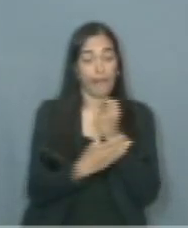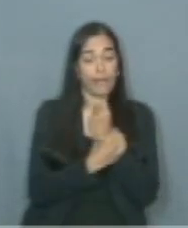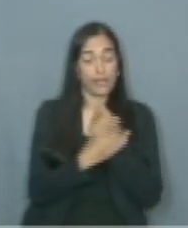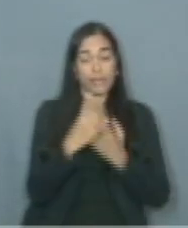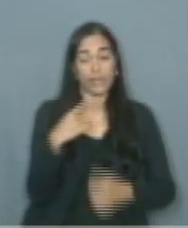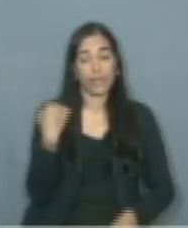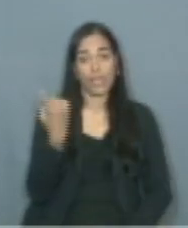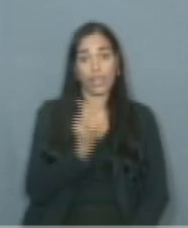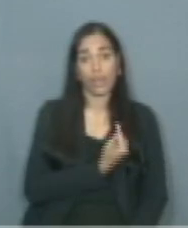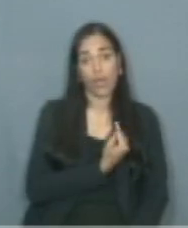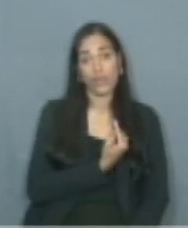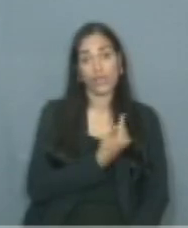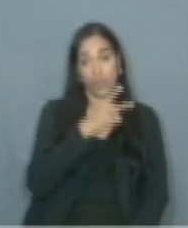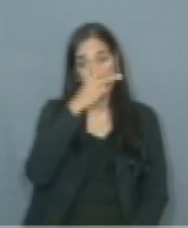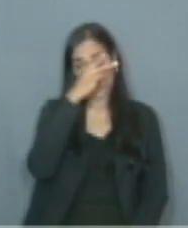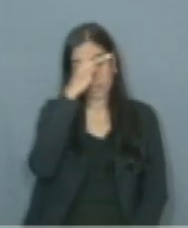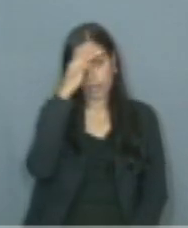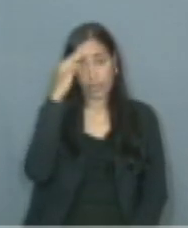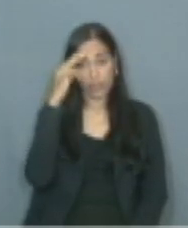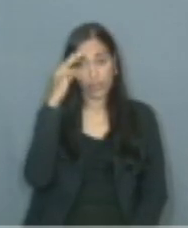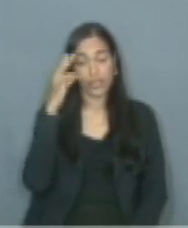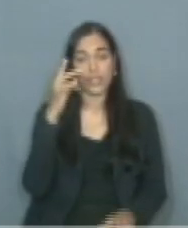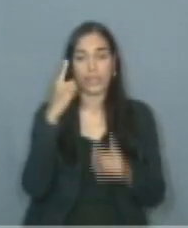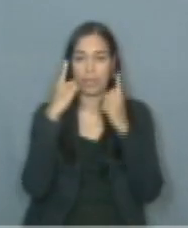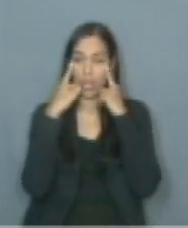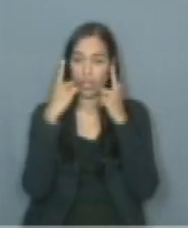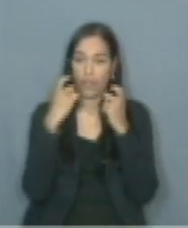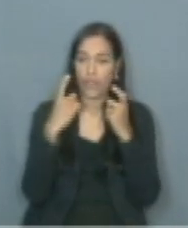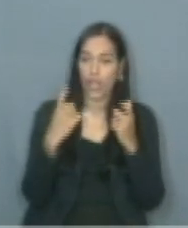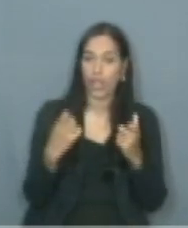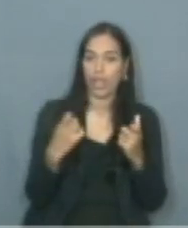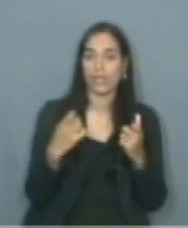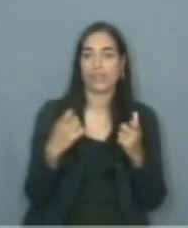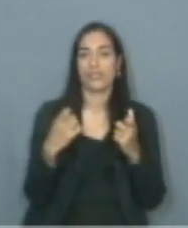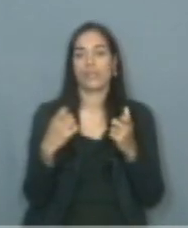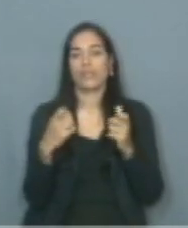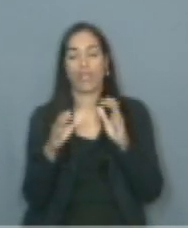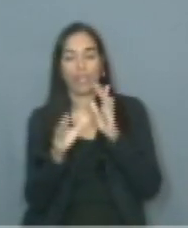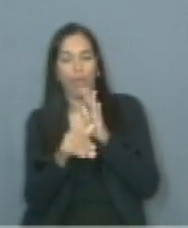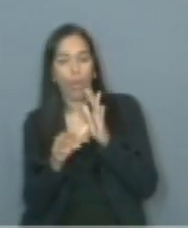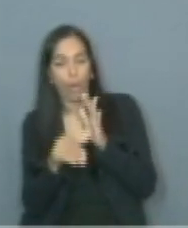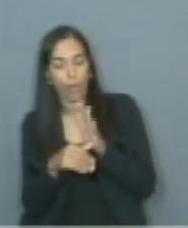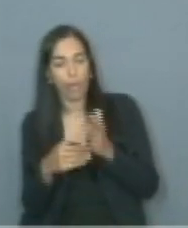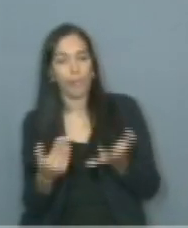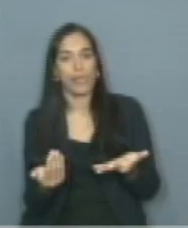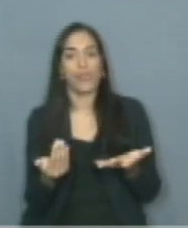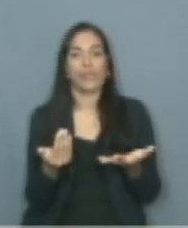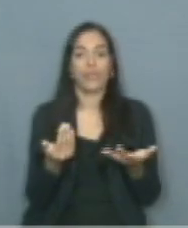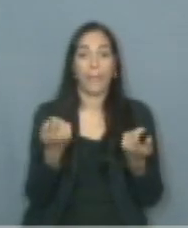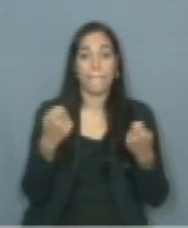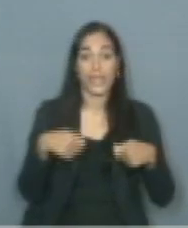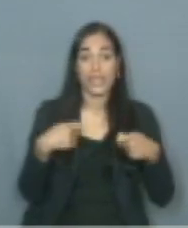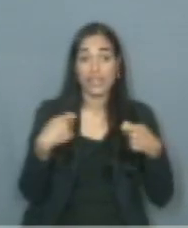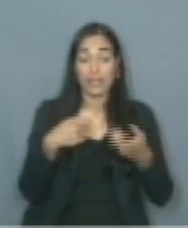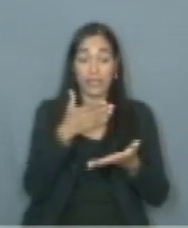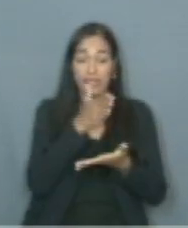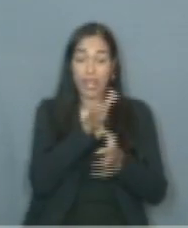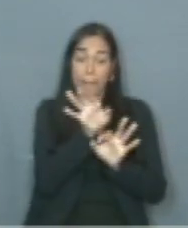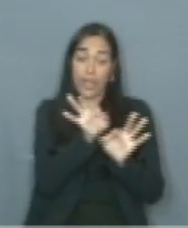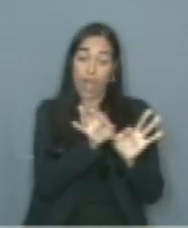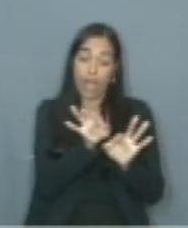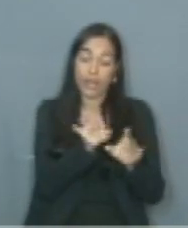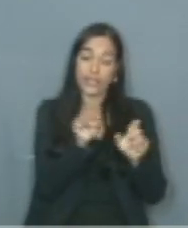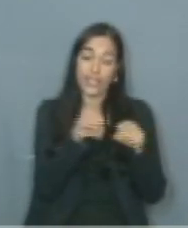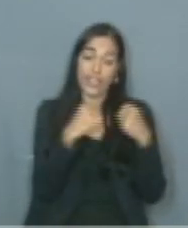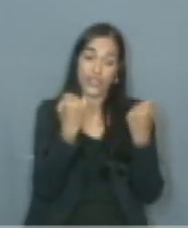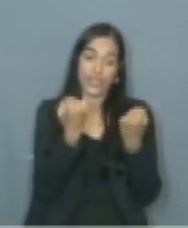nosso quando fomos vítimas de violência, de furto, de roubo, de fraude. Precisamos dele para dividir uma sociedade quando a